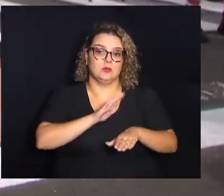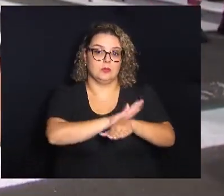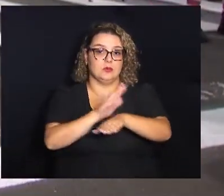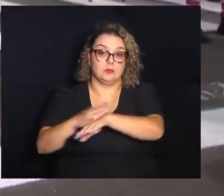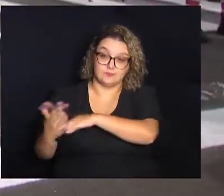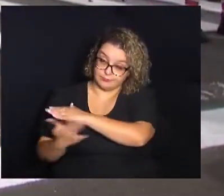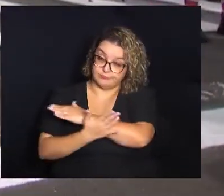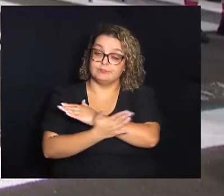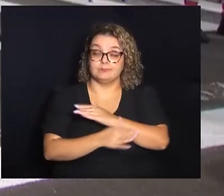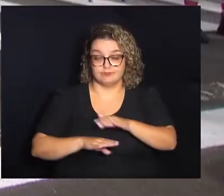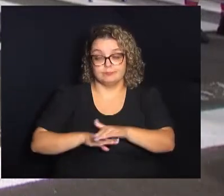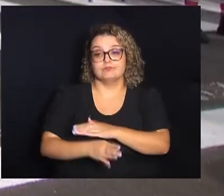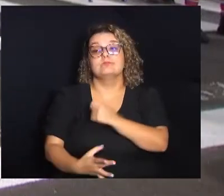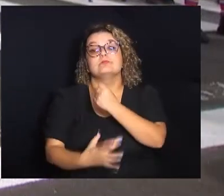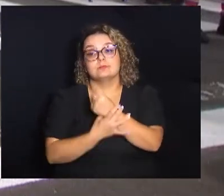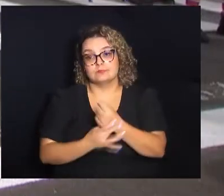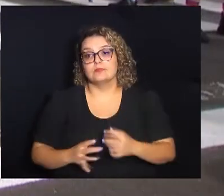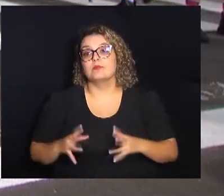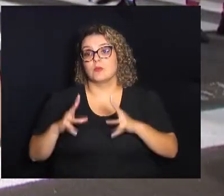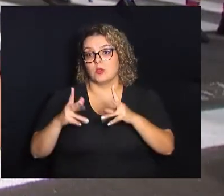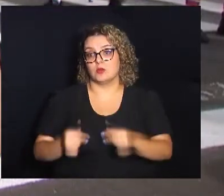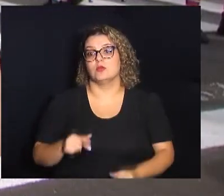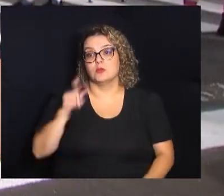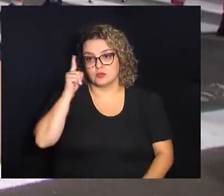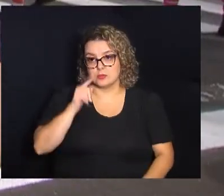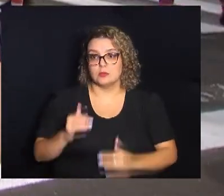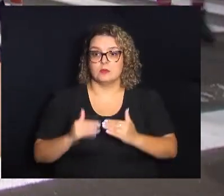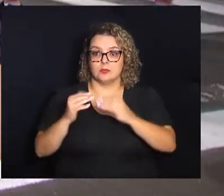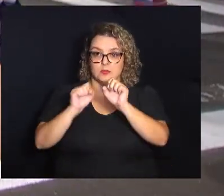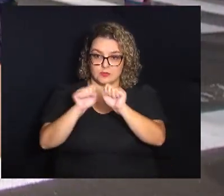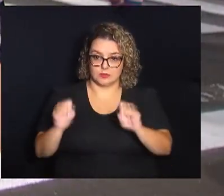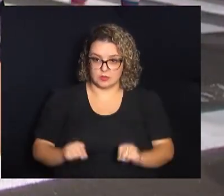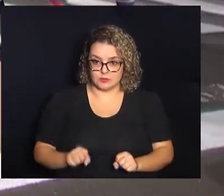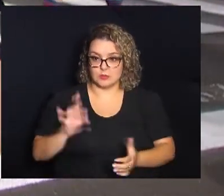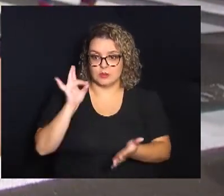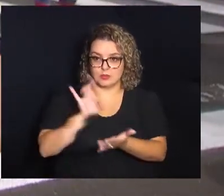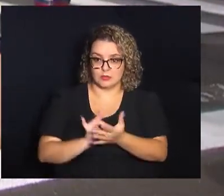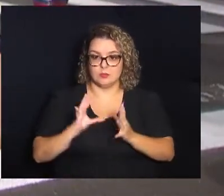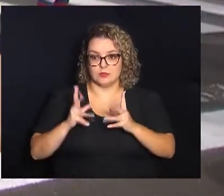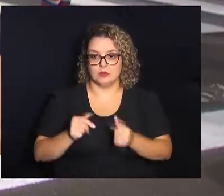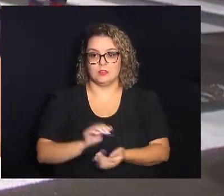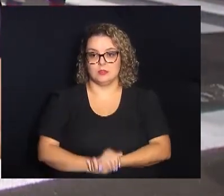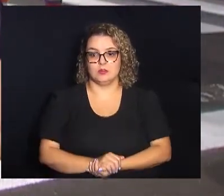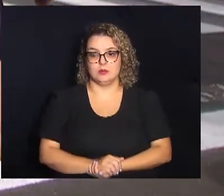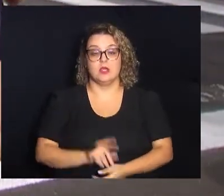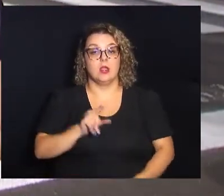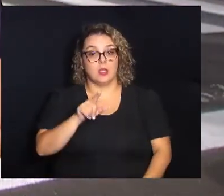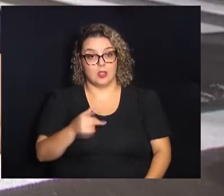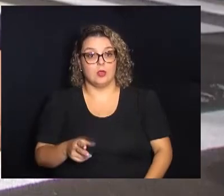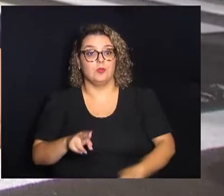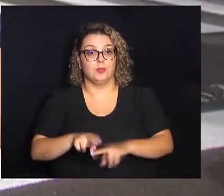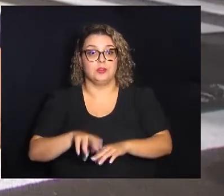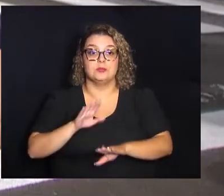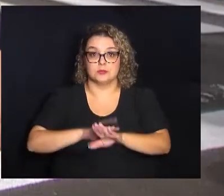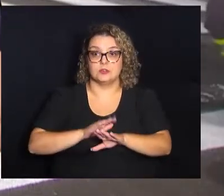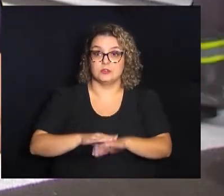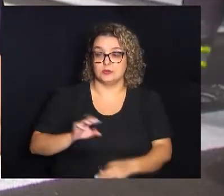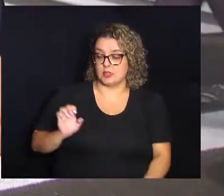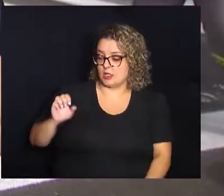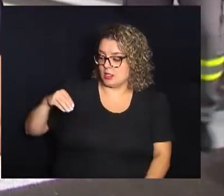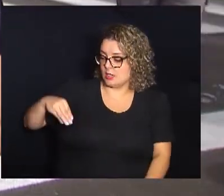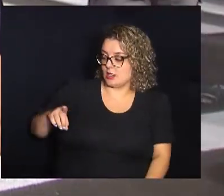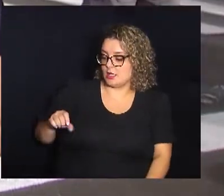hábitos seguros, né? Porque aí a gente consegue construir um sistema seguro de fato para todo mundo. Pois é por isso que essas ações da Index